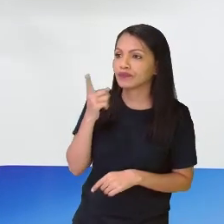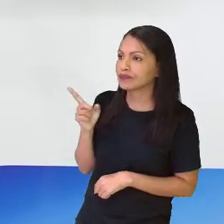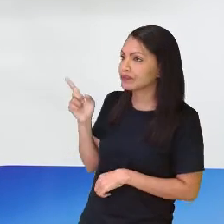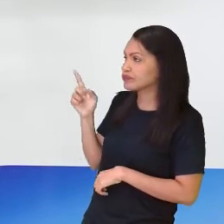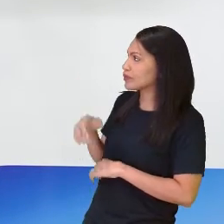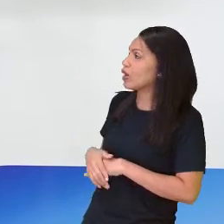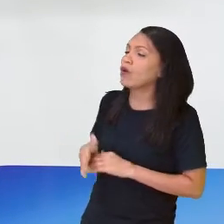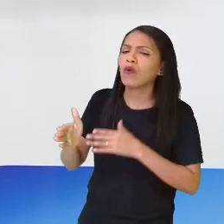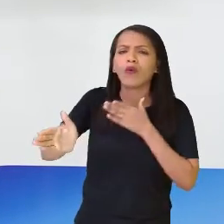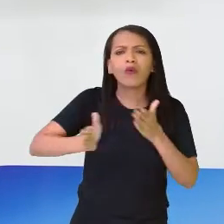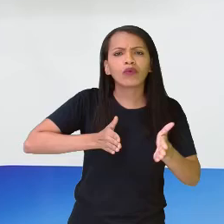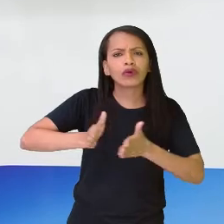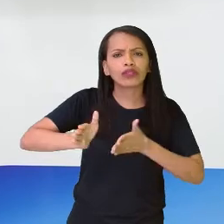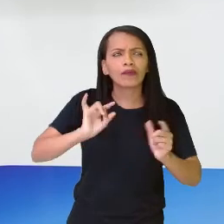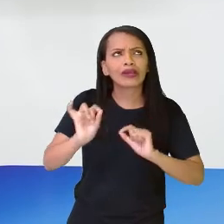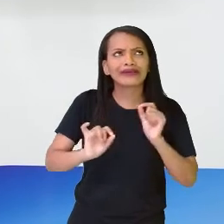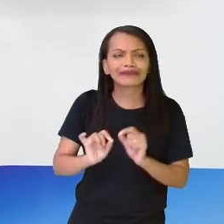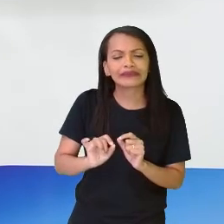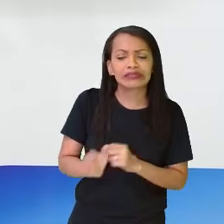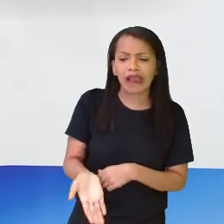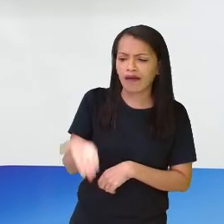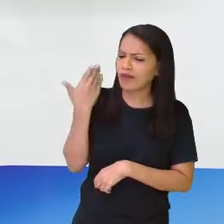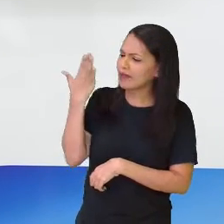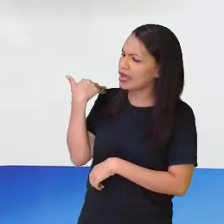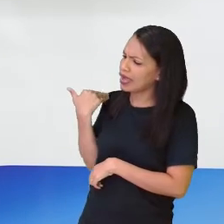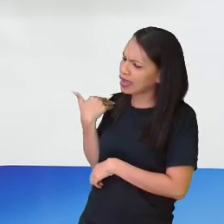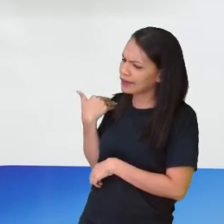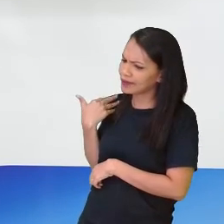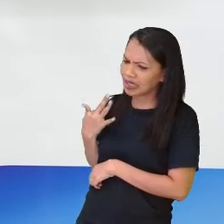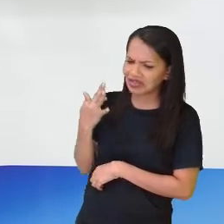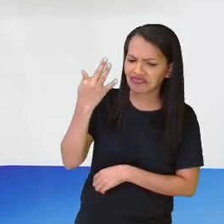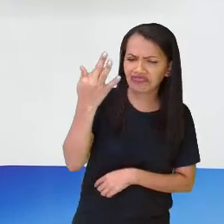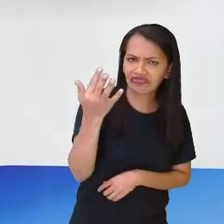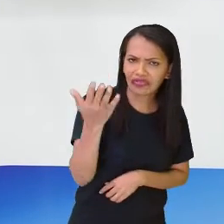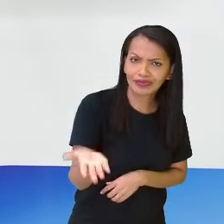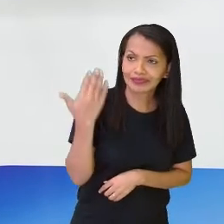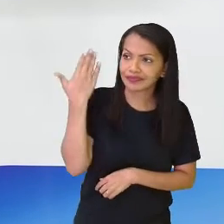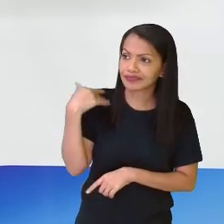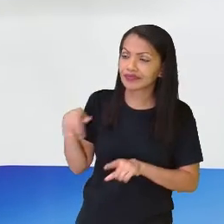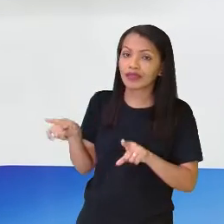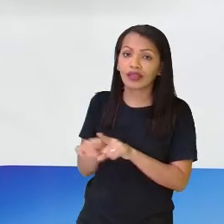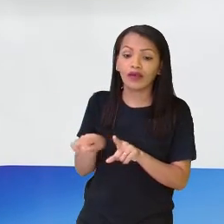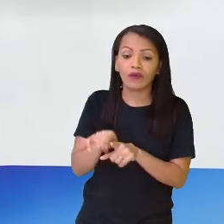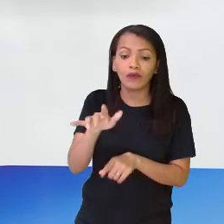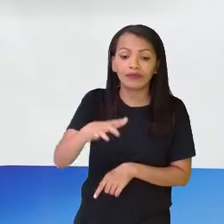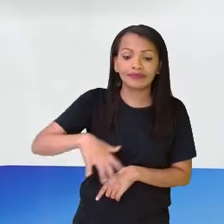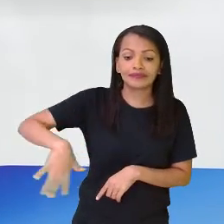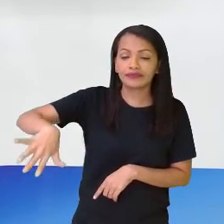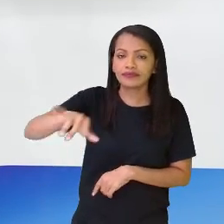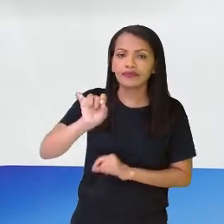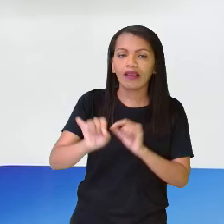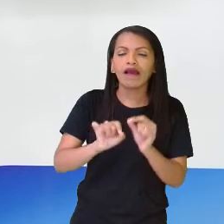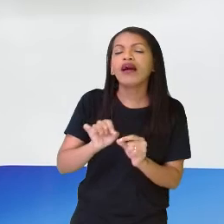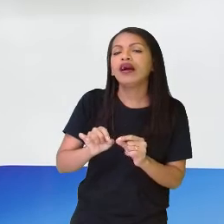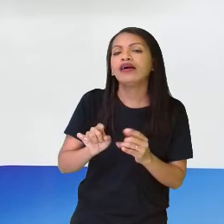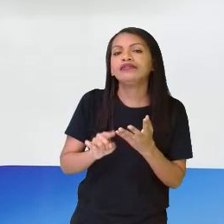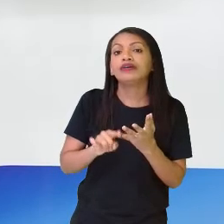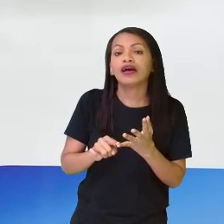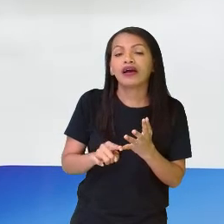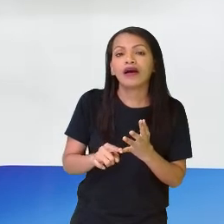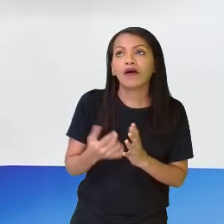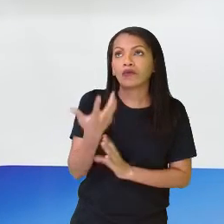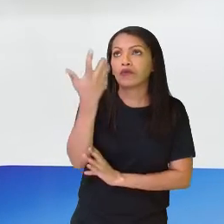uma vez, há muito tempo atrás, não é? E o espaço, no caso aí foi numa floresta, poderia ser